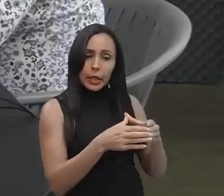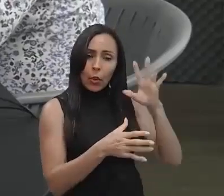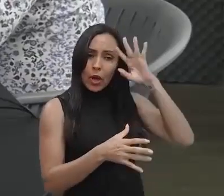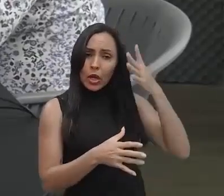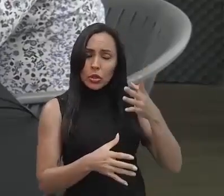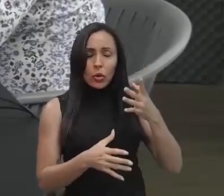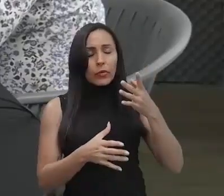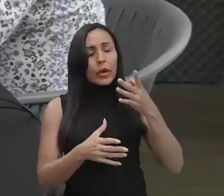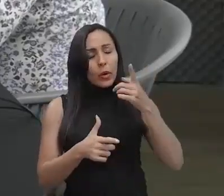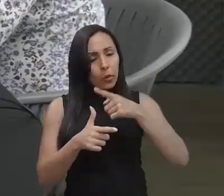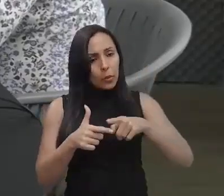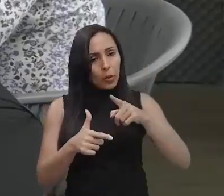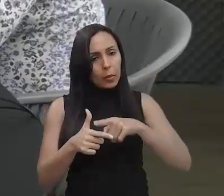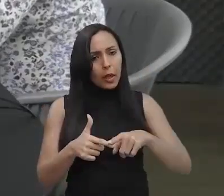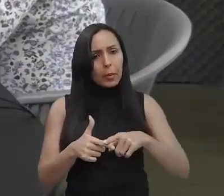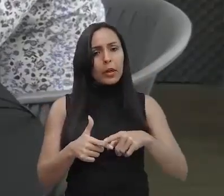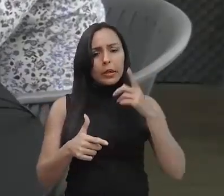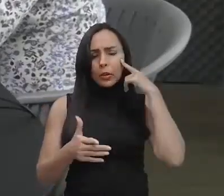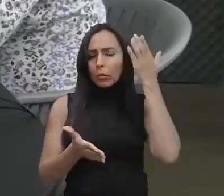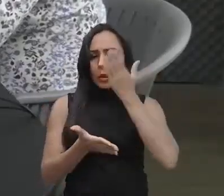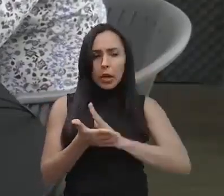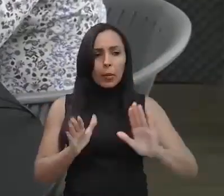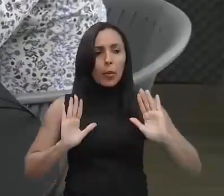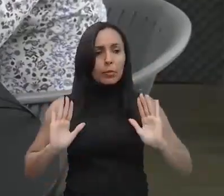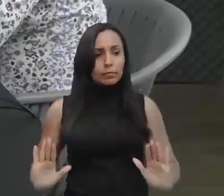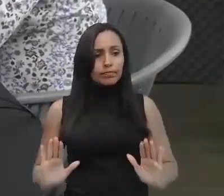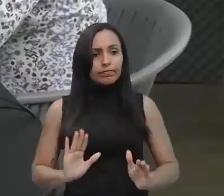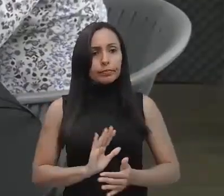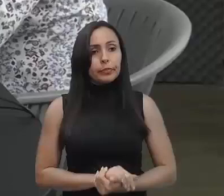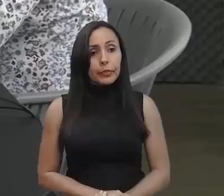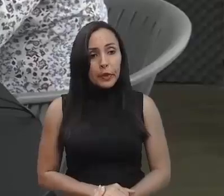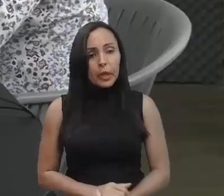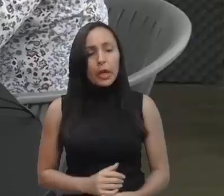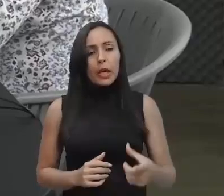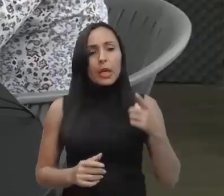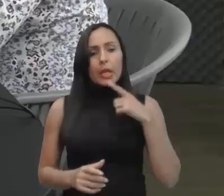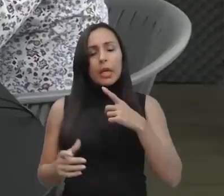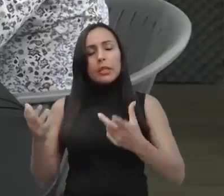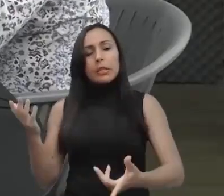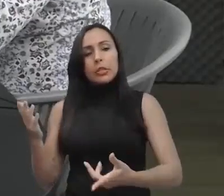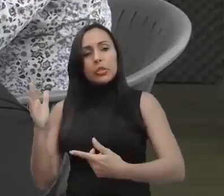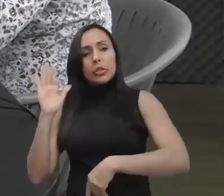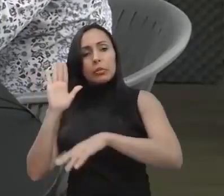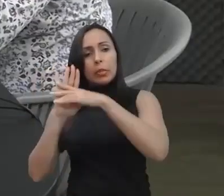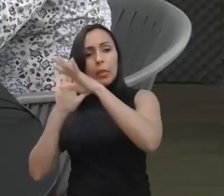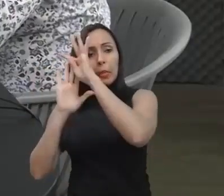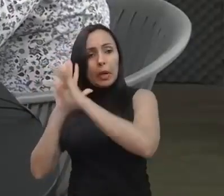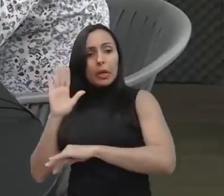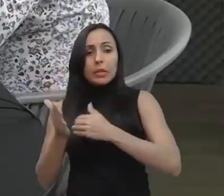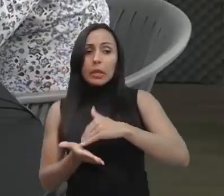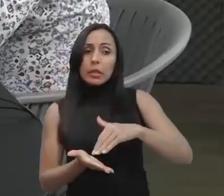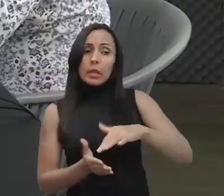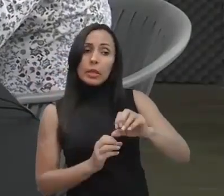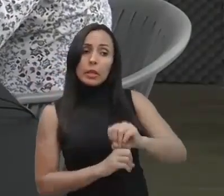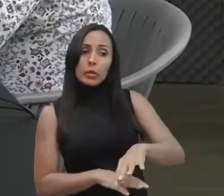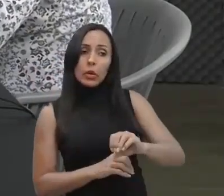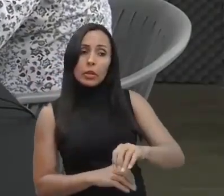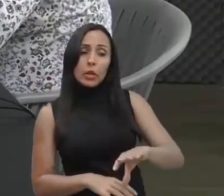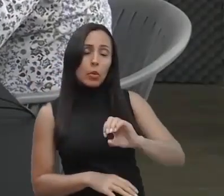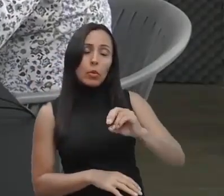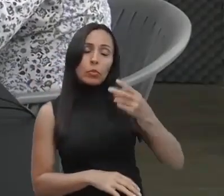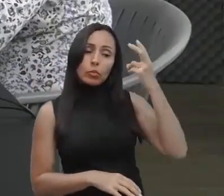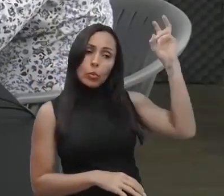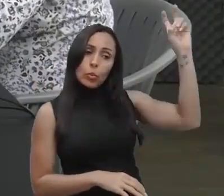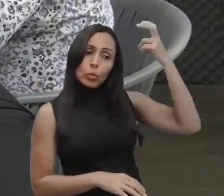gente consegue trabalhar né entendi e tem pautas cruzadas Carina tipo secretaria de educação com secretaria de cultura